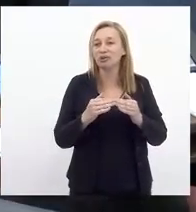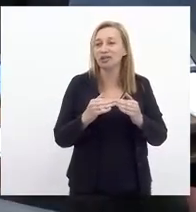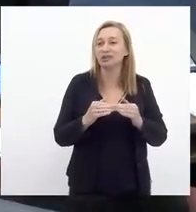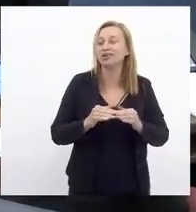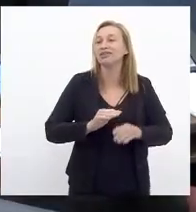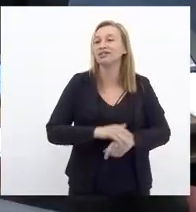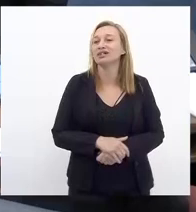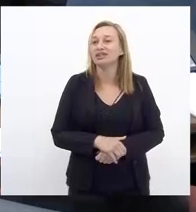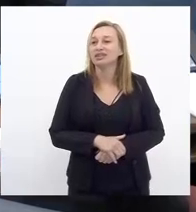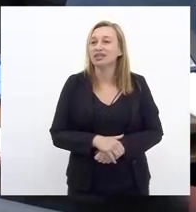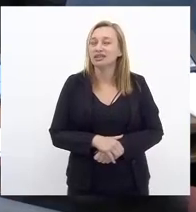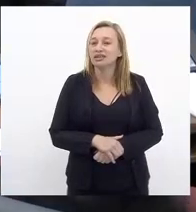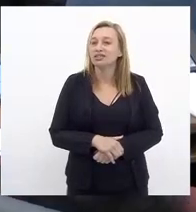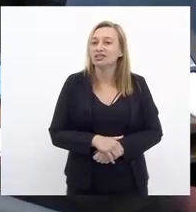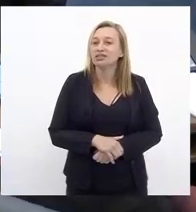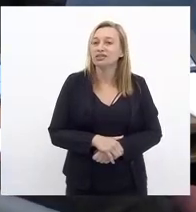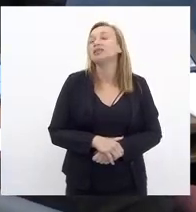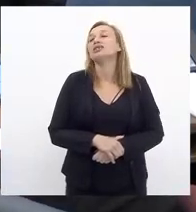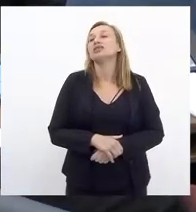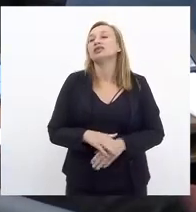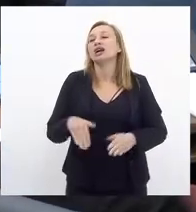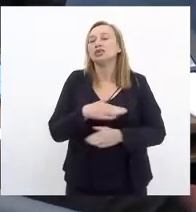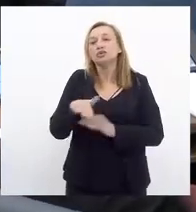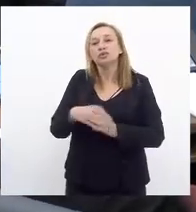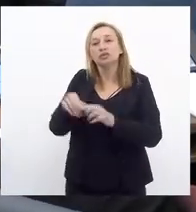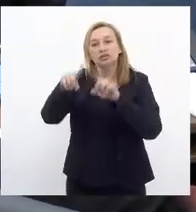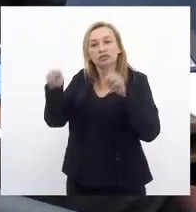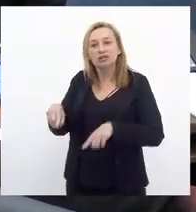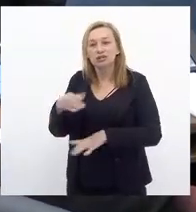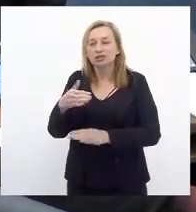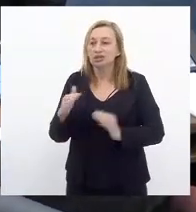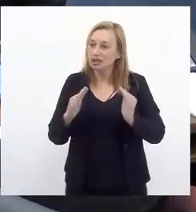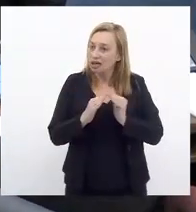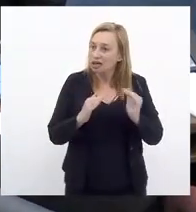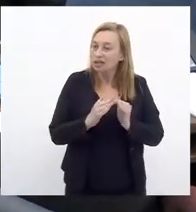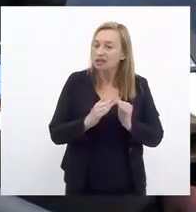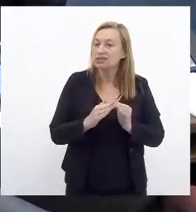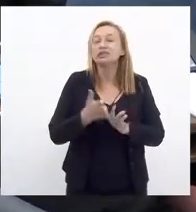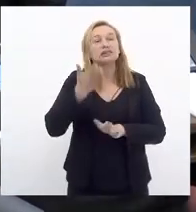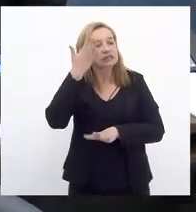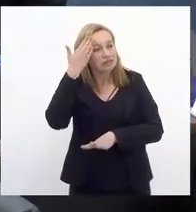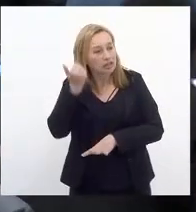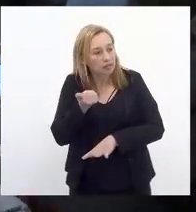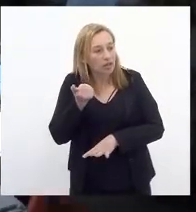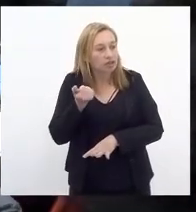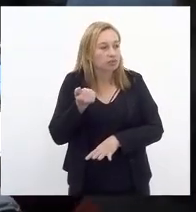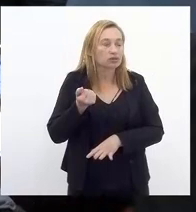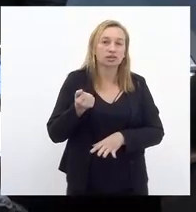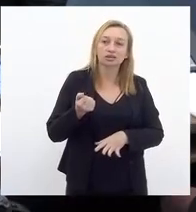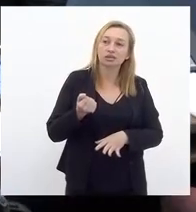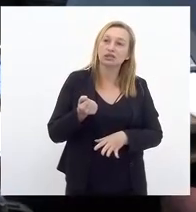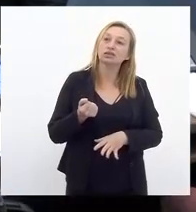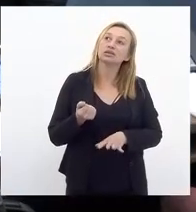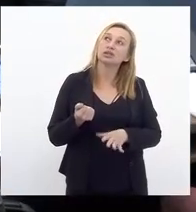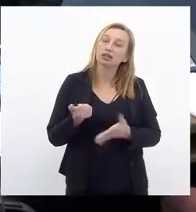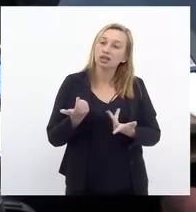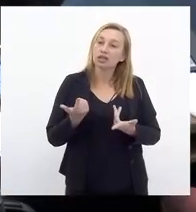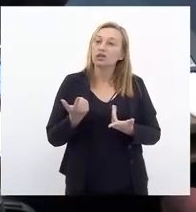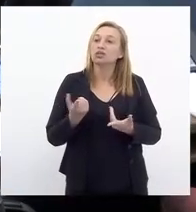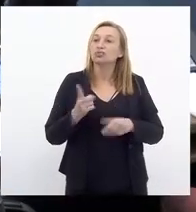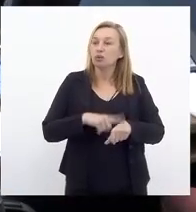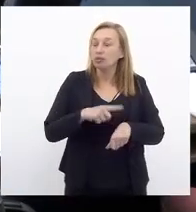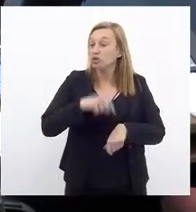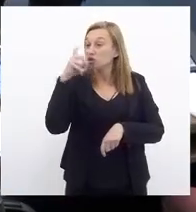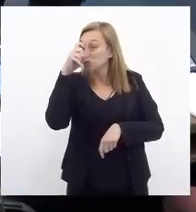aqui a minha solidariedade aos servidores e servidoras e sabemos da dureza dessa quadra histórica na qual